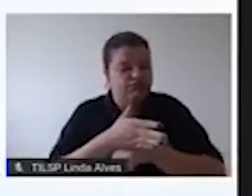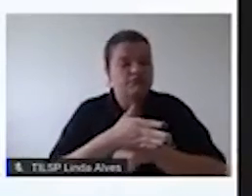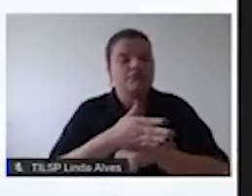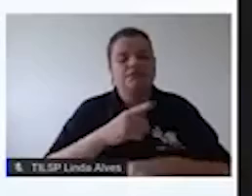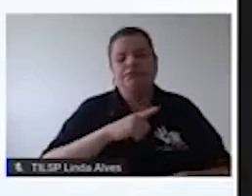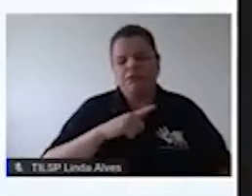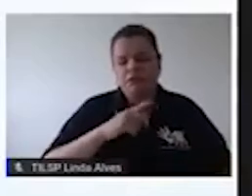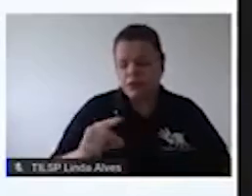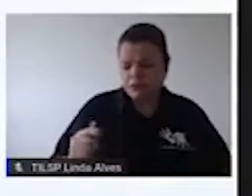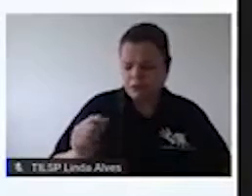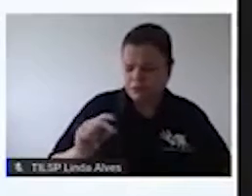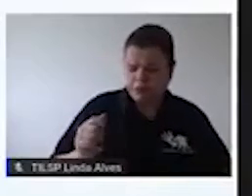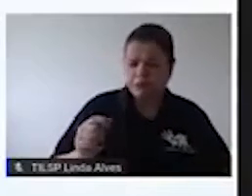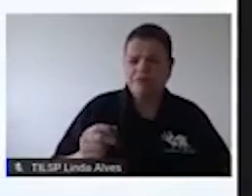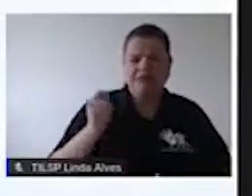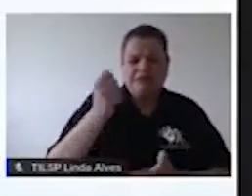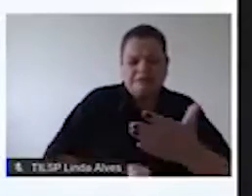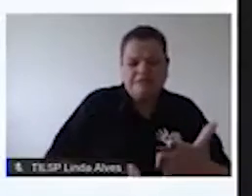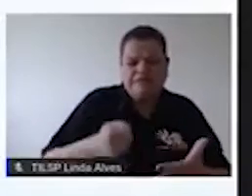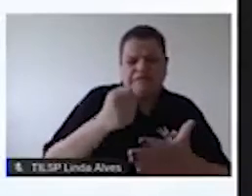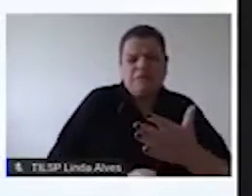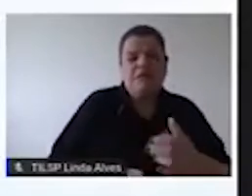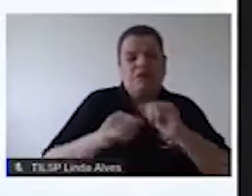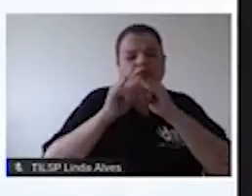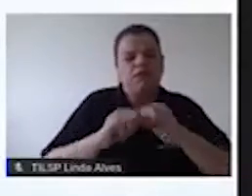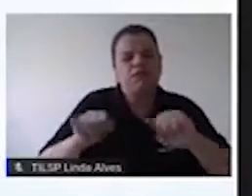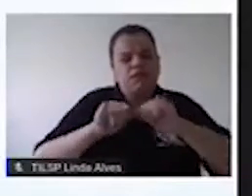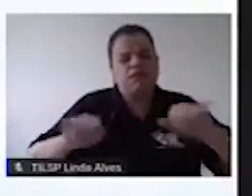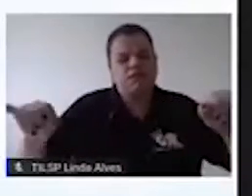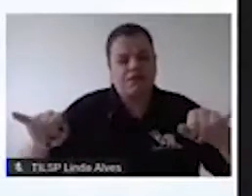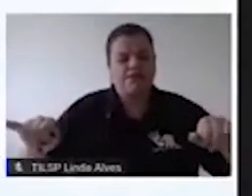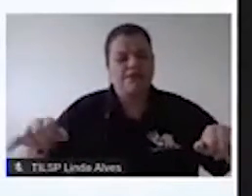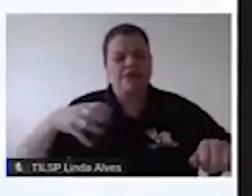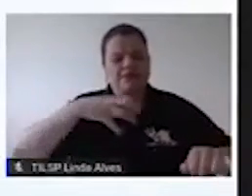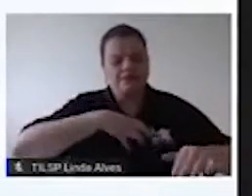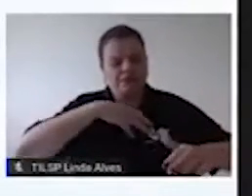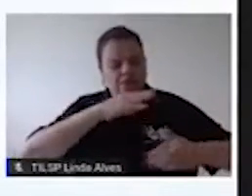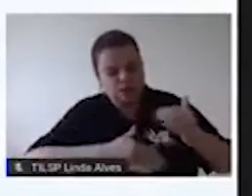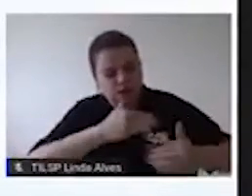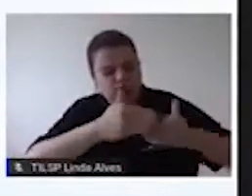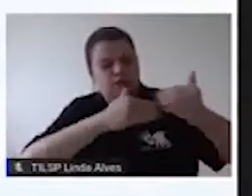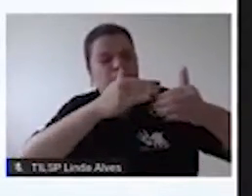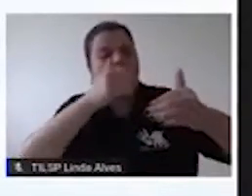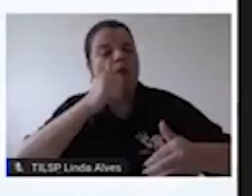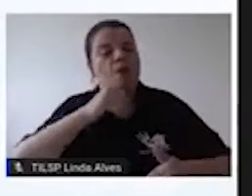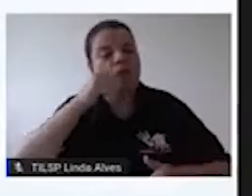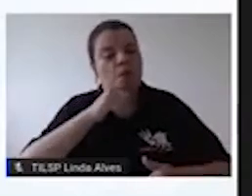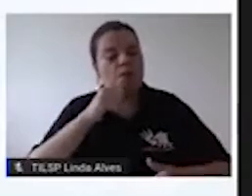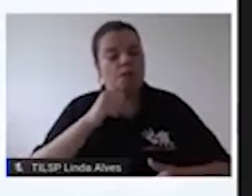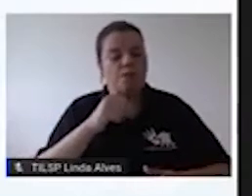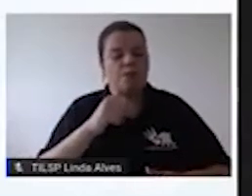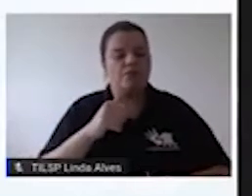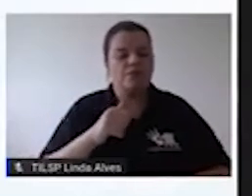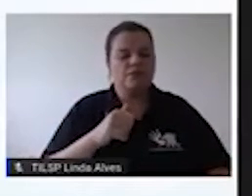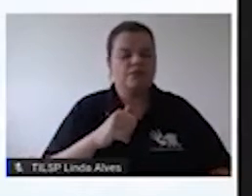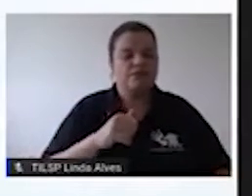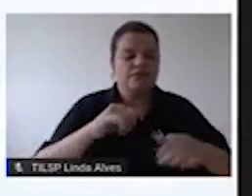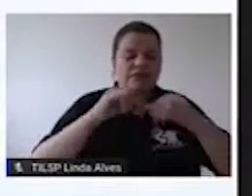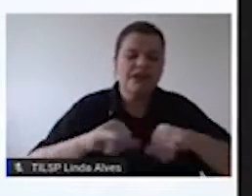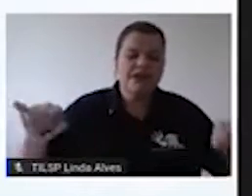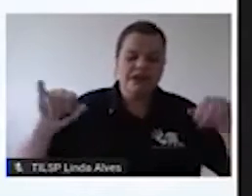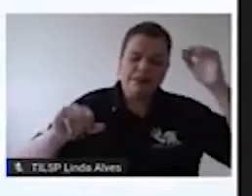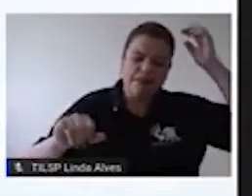participou ativamente, né, de uma campanha desenvolvida de forma mundial, que foi a